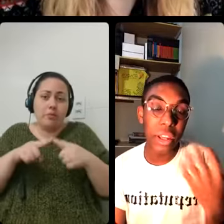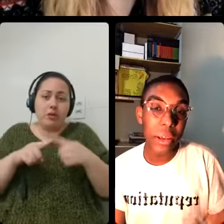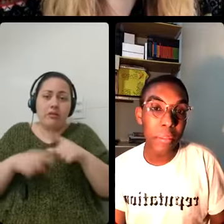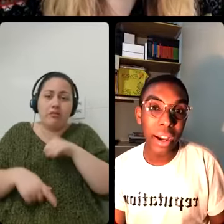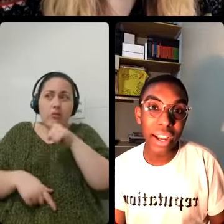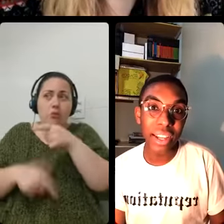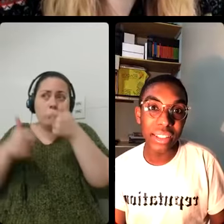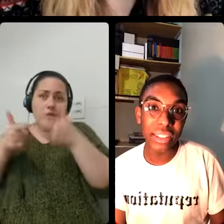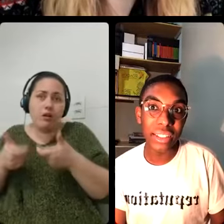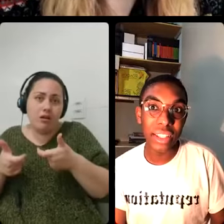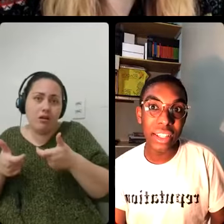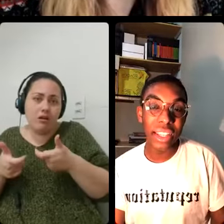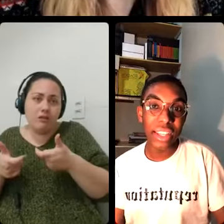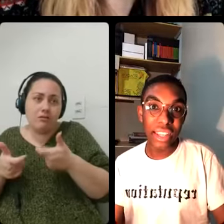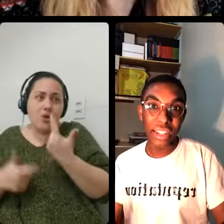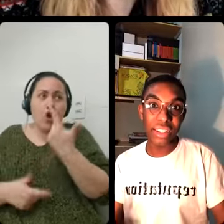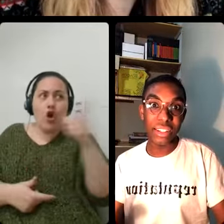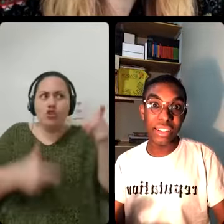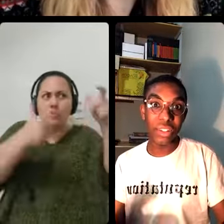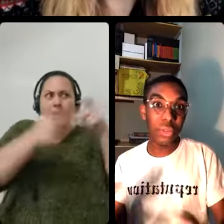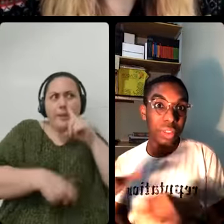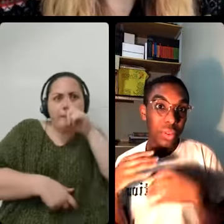muito. Mas